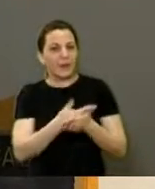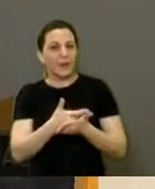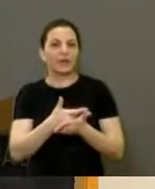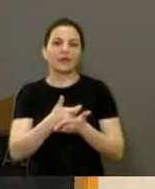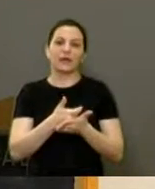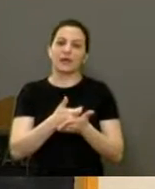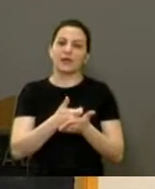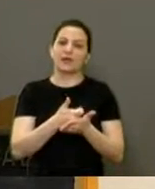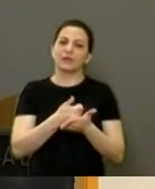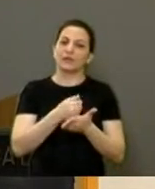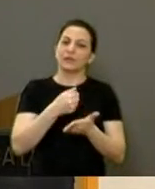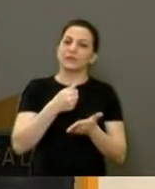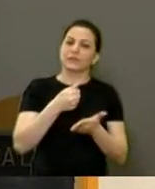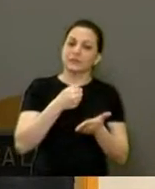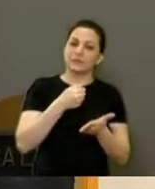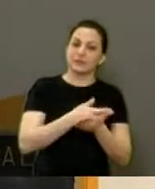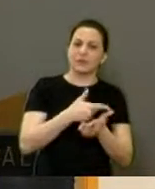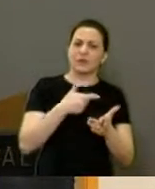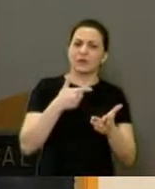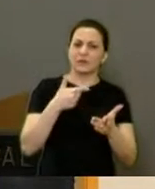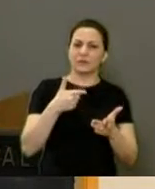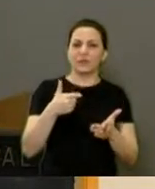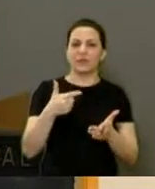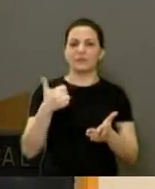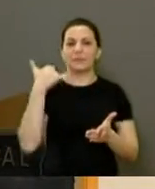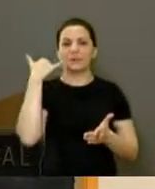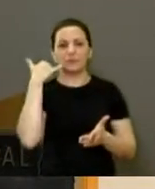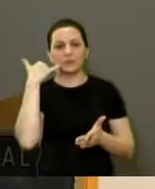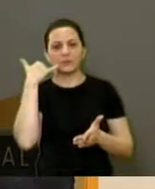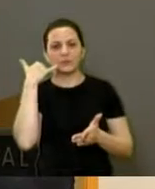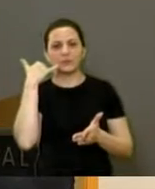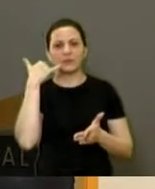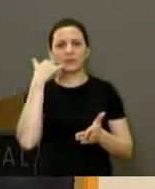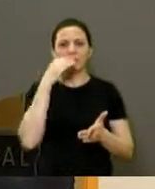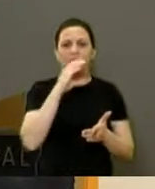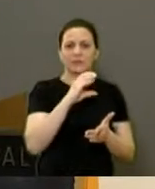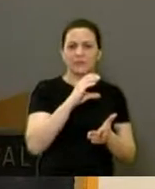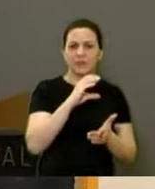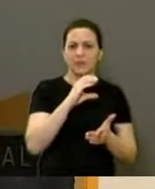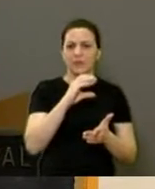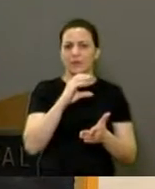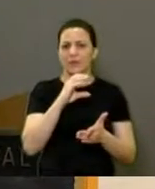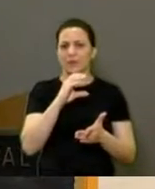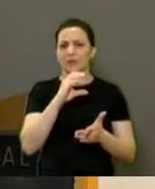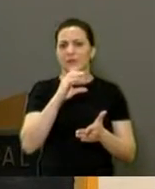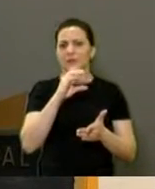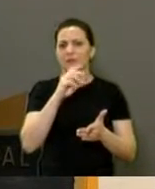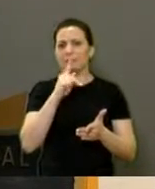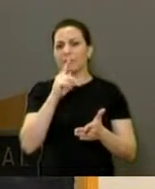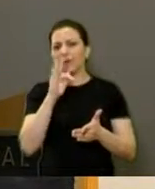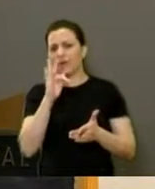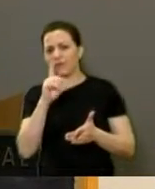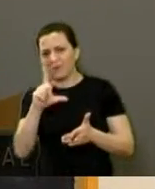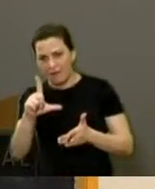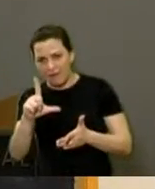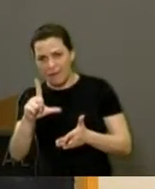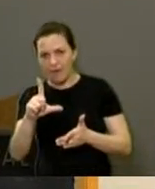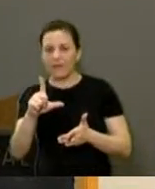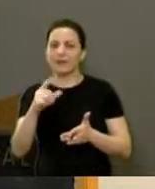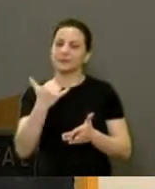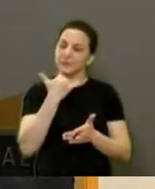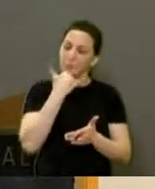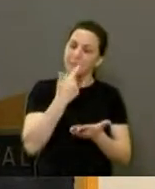ela não cobra do dono da casa, ela cobra... CPFL, não é Telesp. CPFL, desculpe. Tá?